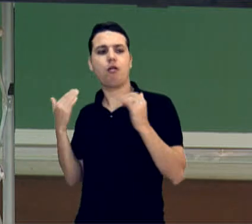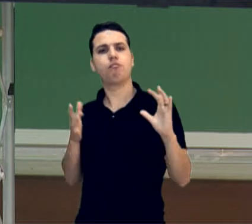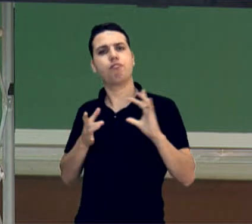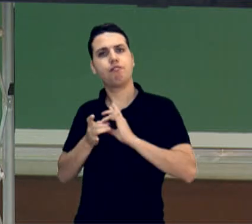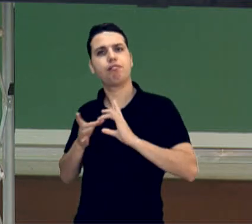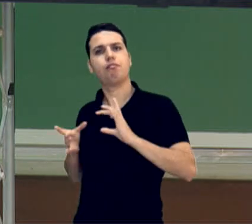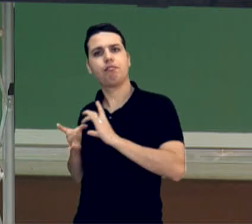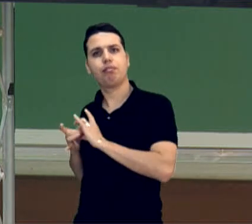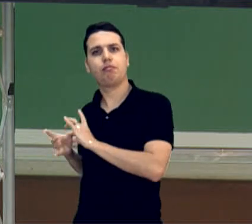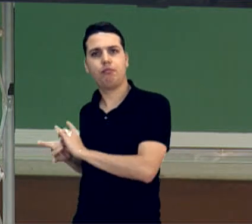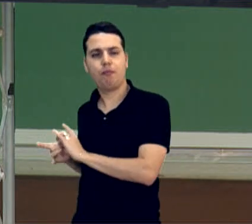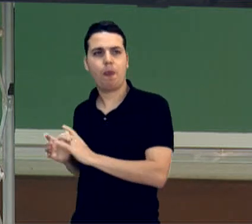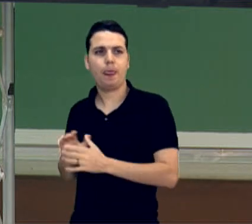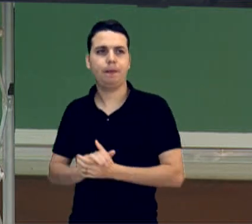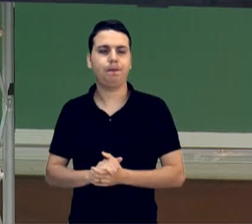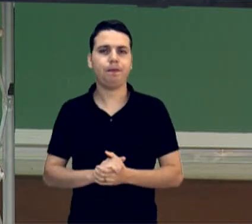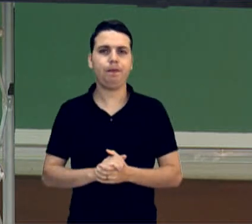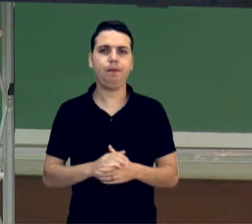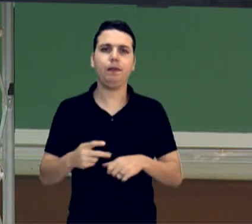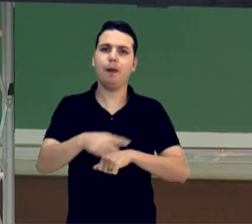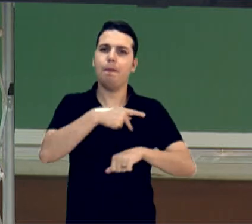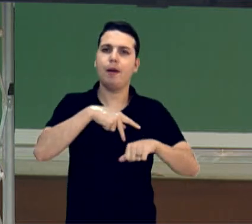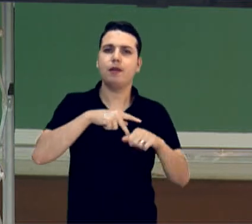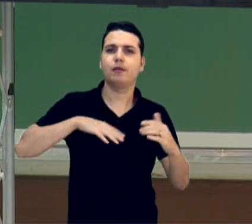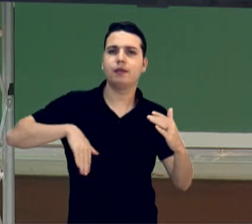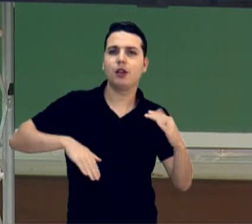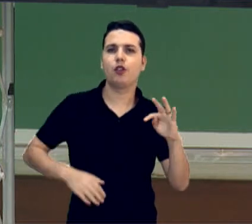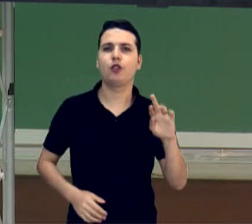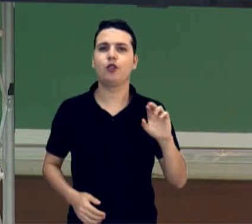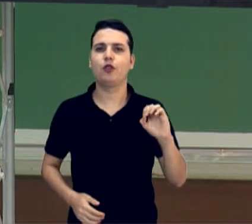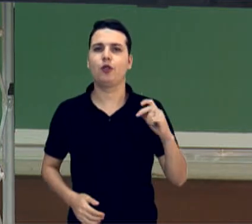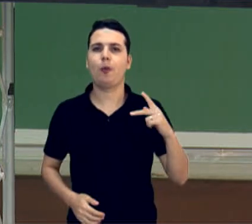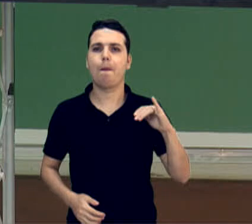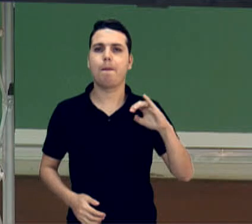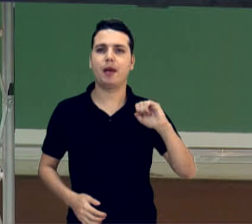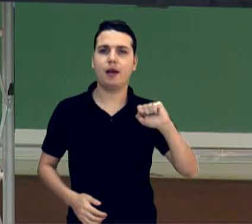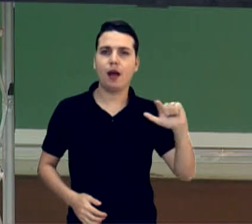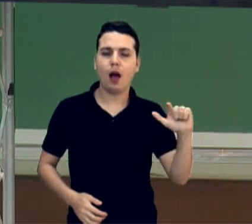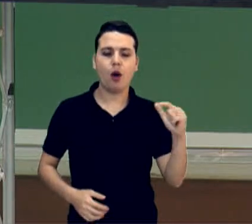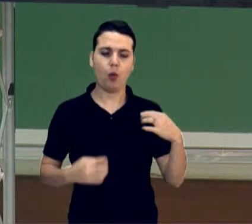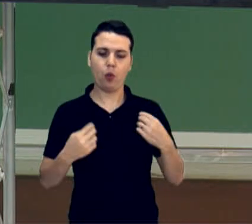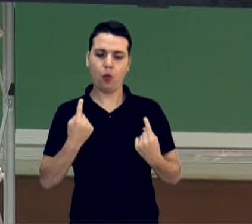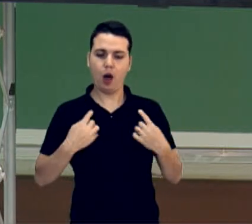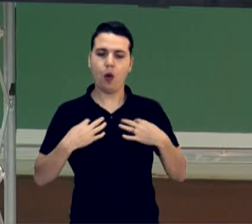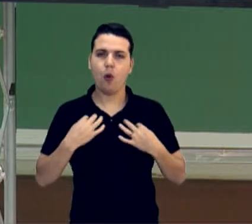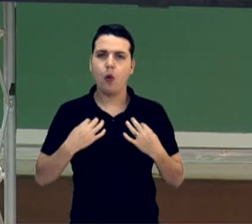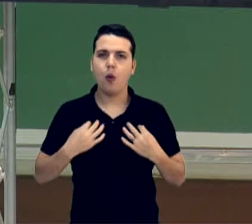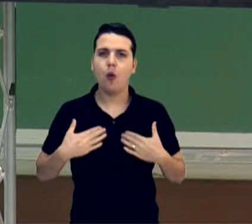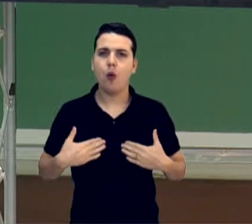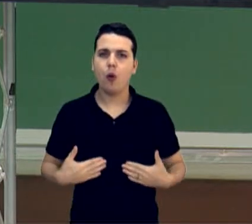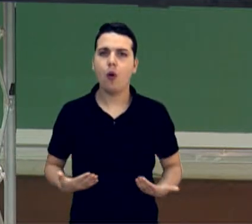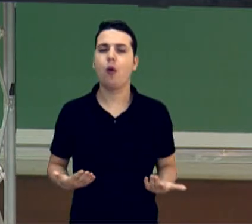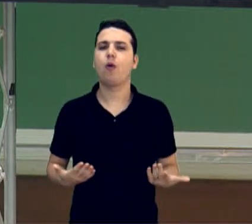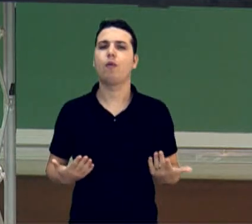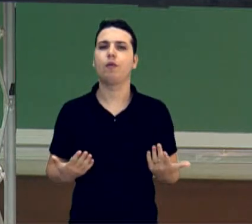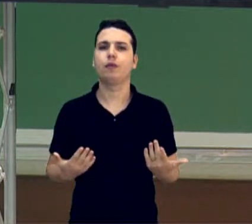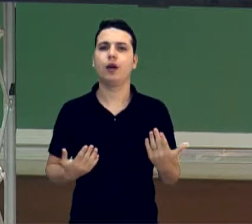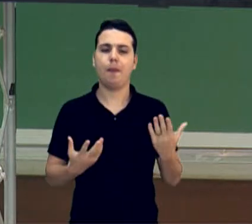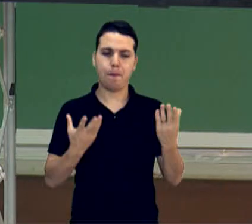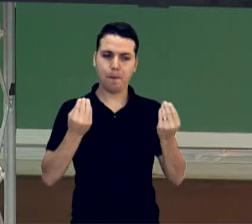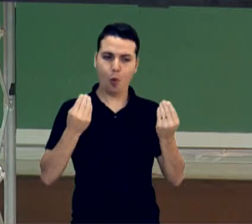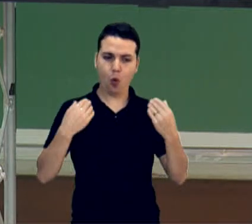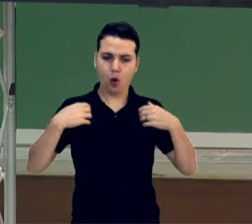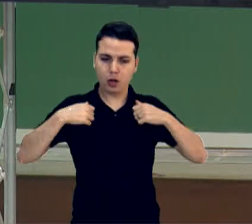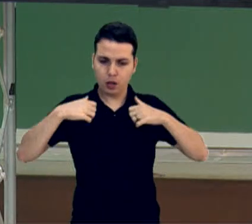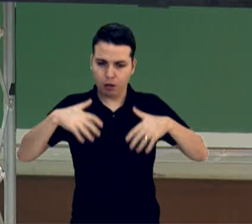imaginar mesmo, país tropical, que forma que se veste, é mais robusto, é muita roupa, é